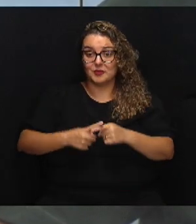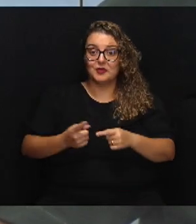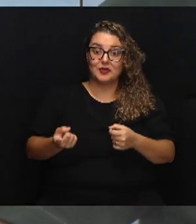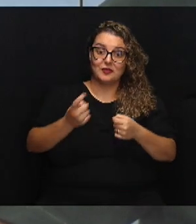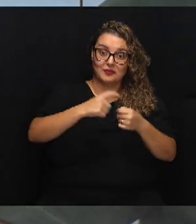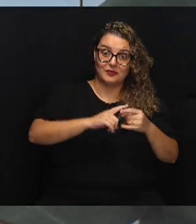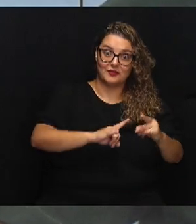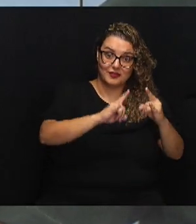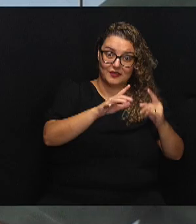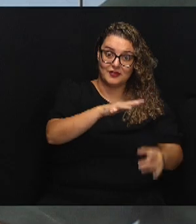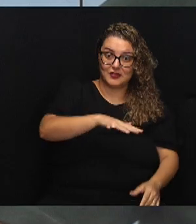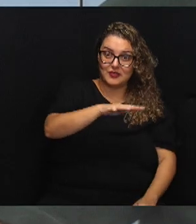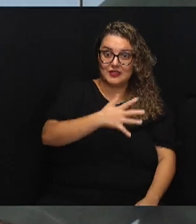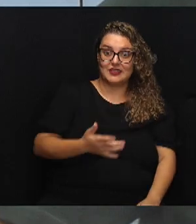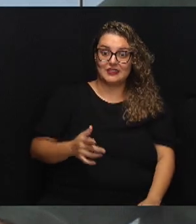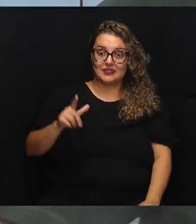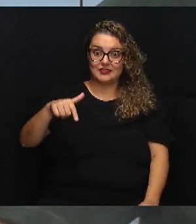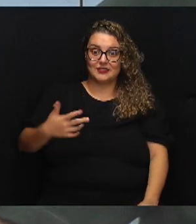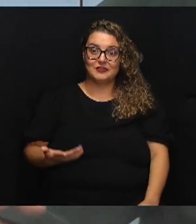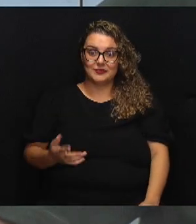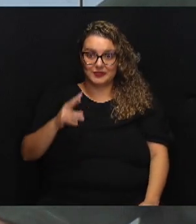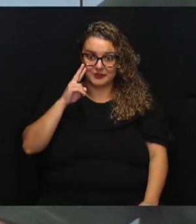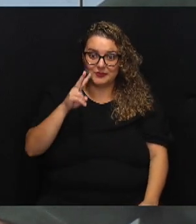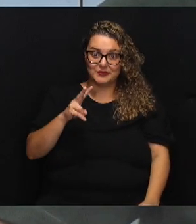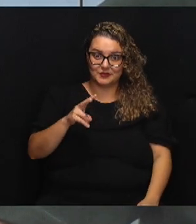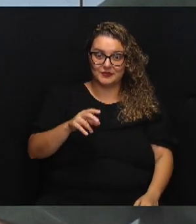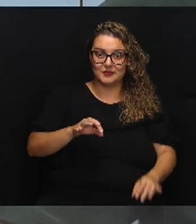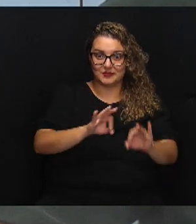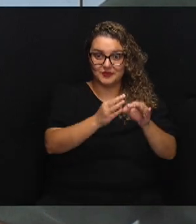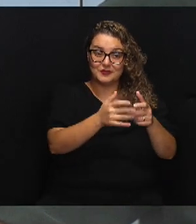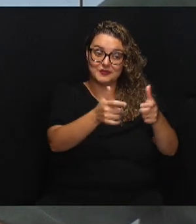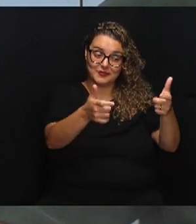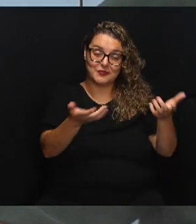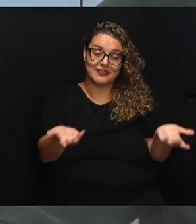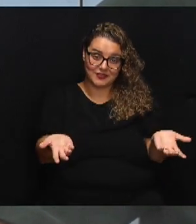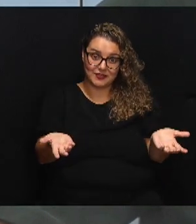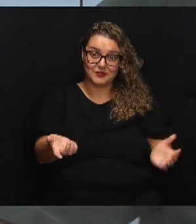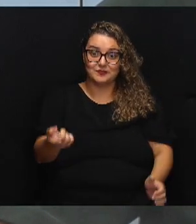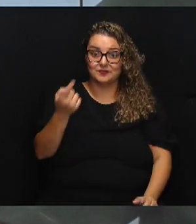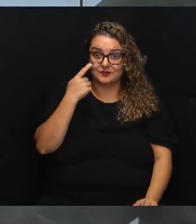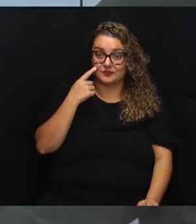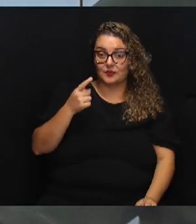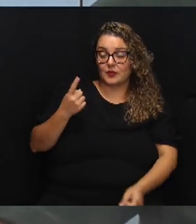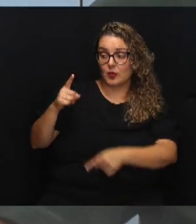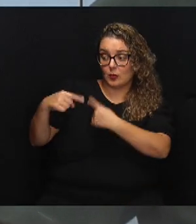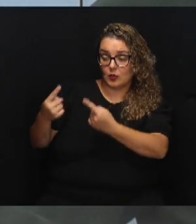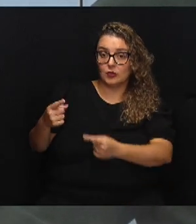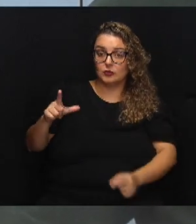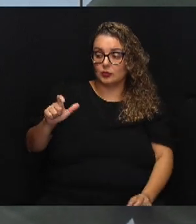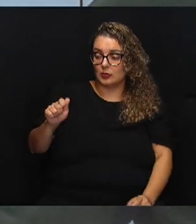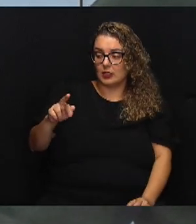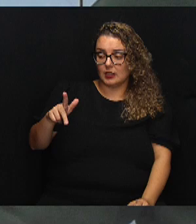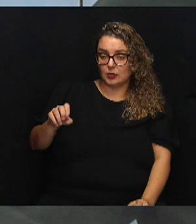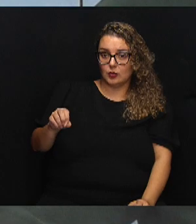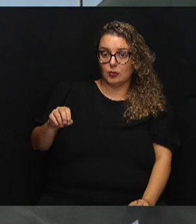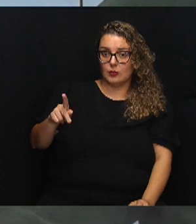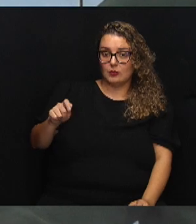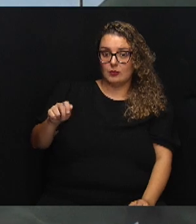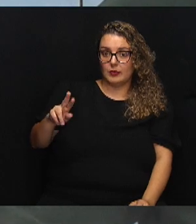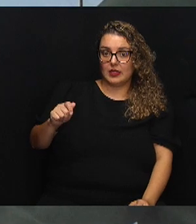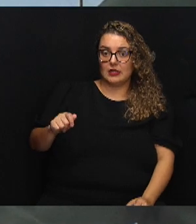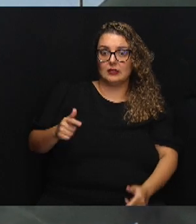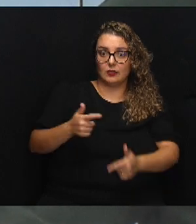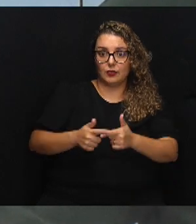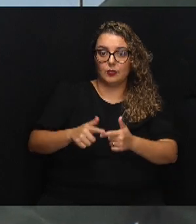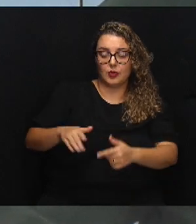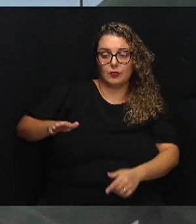ali para o Reviva, e depois a gente viu lá que aumentou a família, né? E observamos daí. O outro foi aqui no Largo do Pará, estava com um problema na asinha,